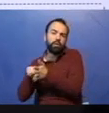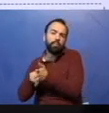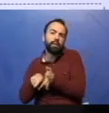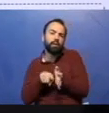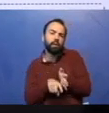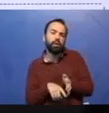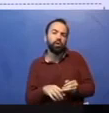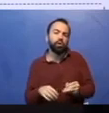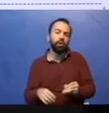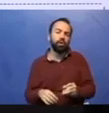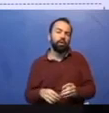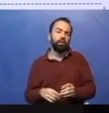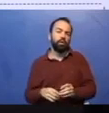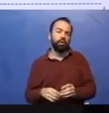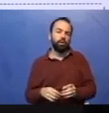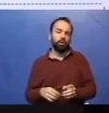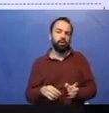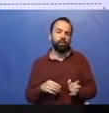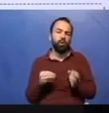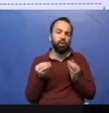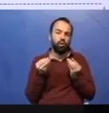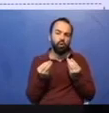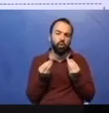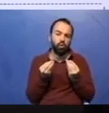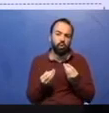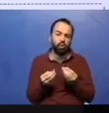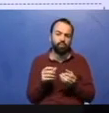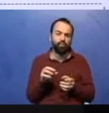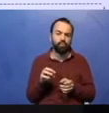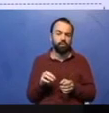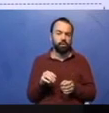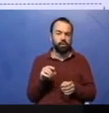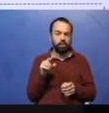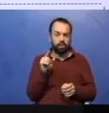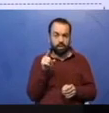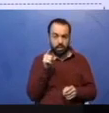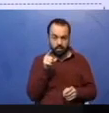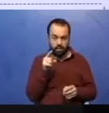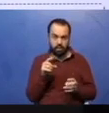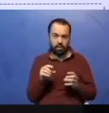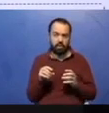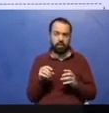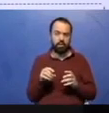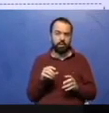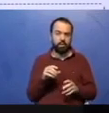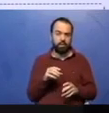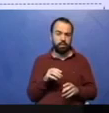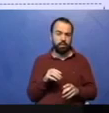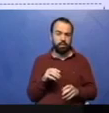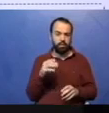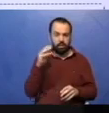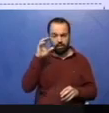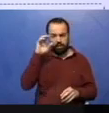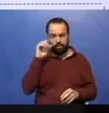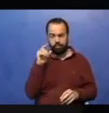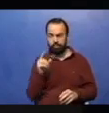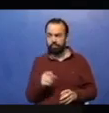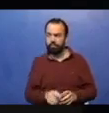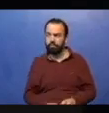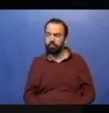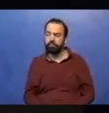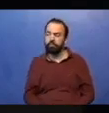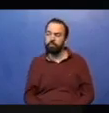pessoa como ela faz para olhar a previsão do tempo, utilizando elementos da natureza, ok?